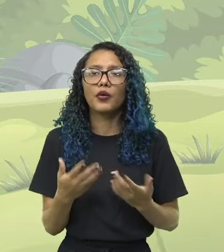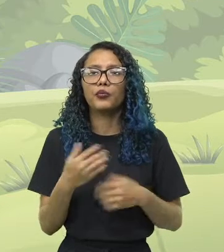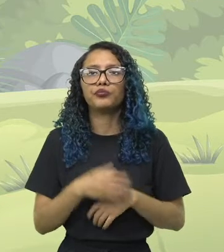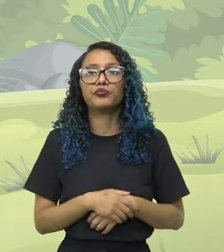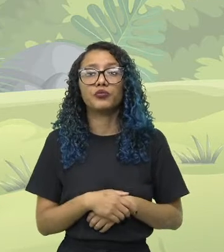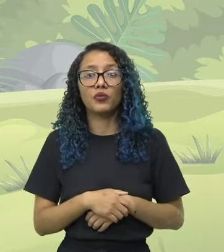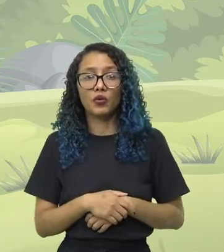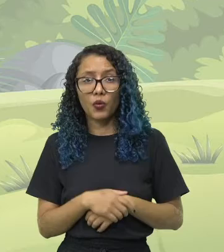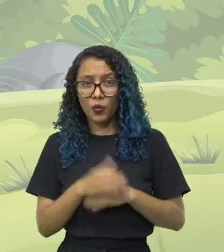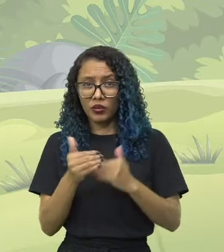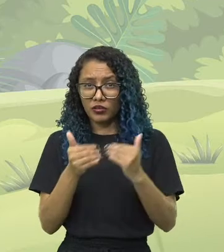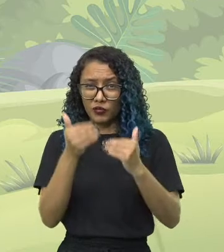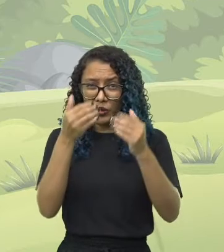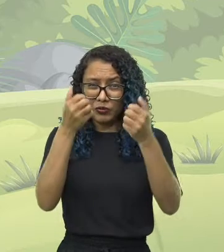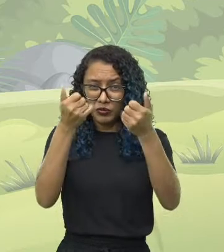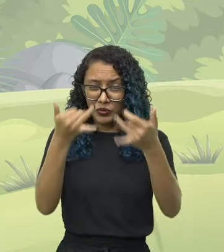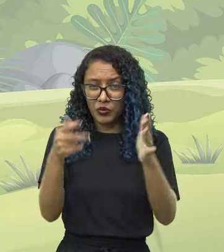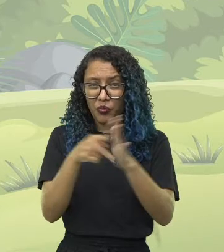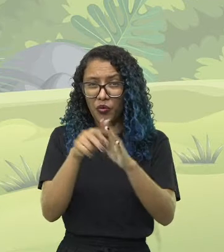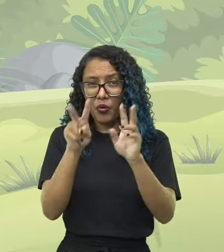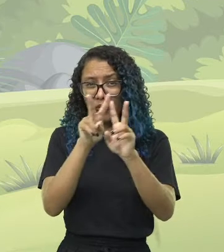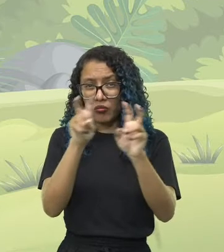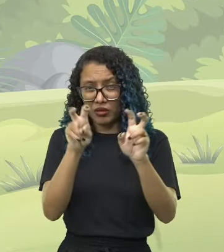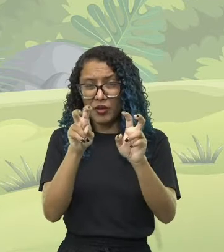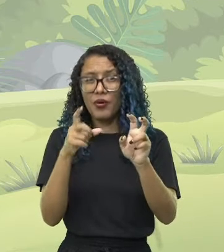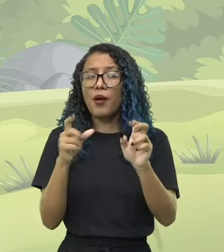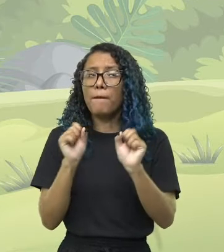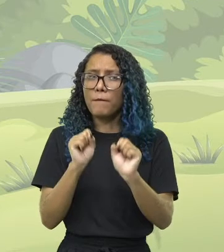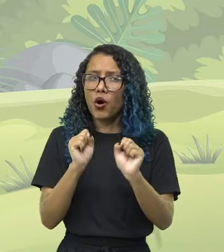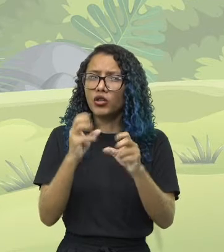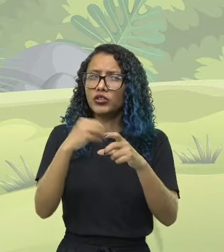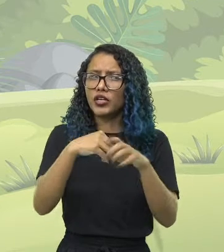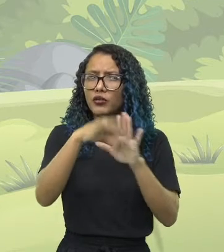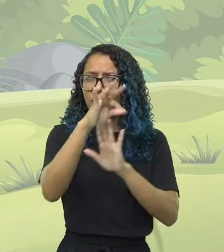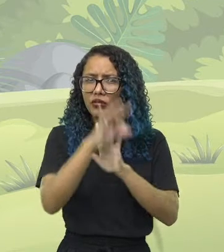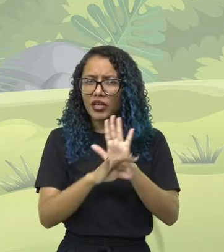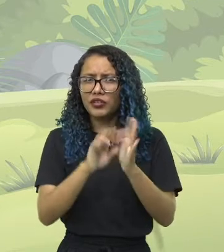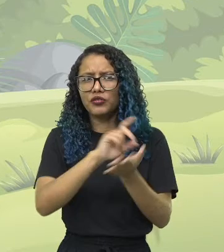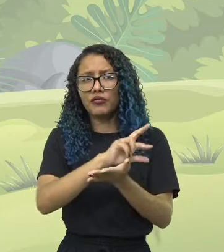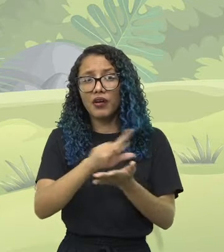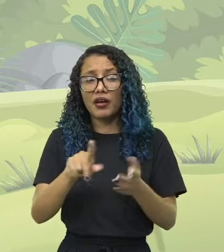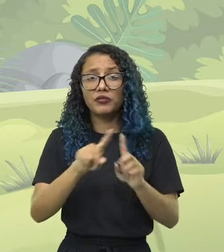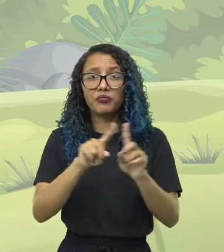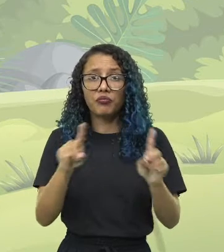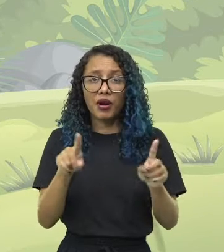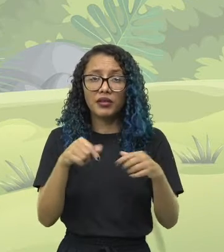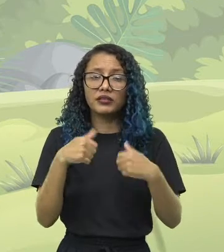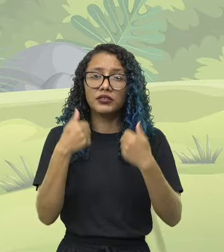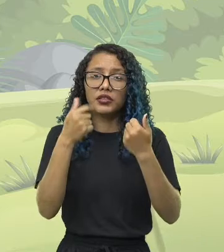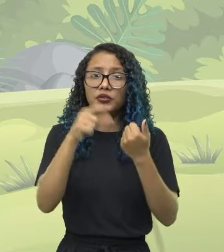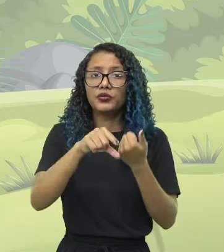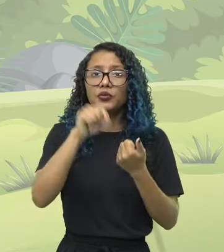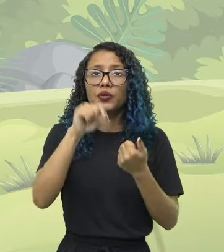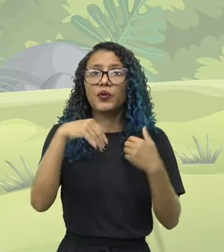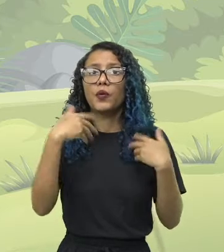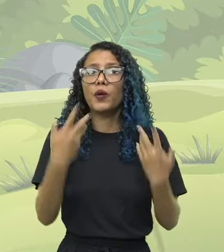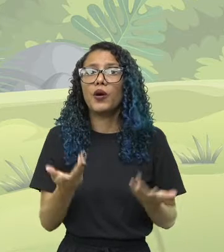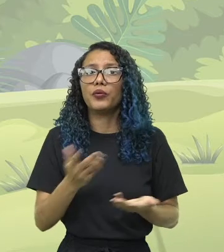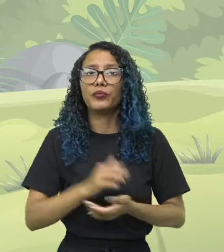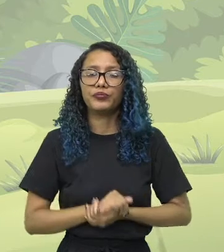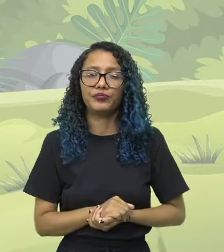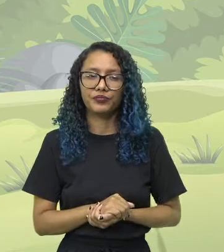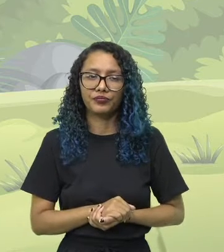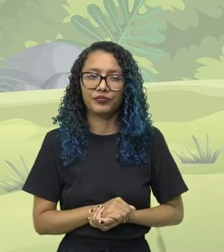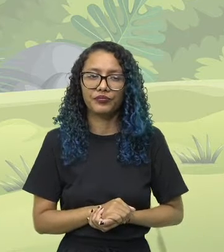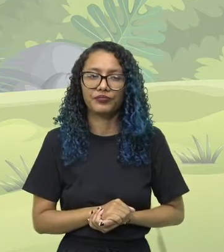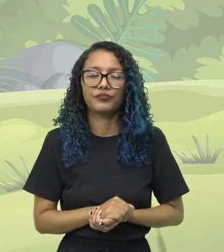textual em várias formas textuais, tá bom? Mas nós escolhemos para essa aula trabalhar então com os